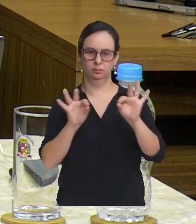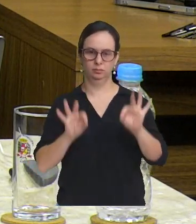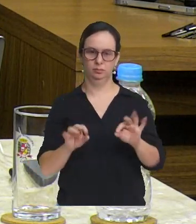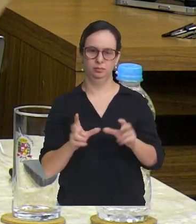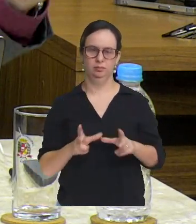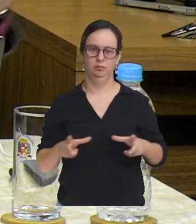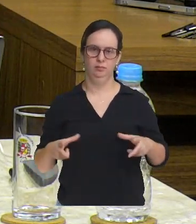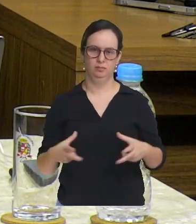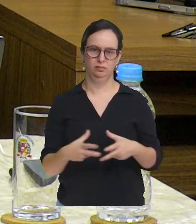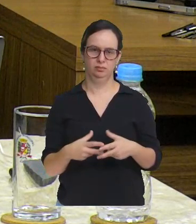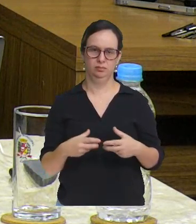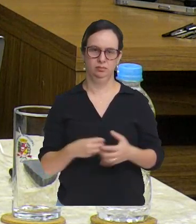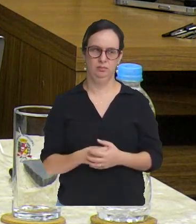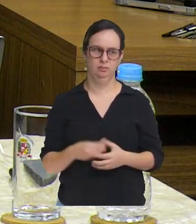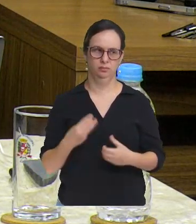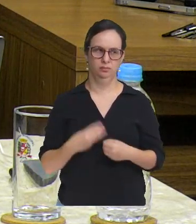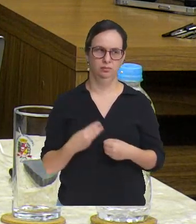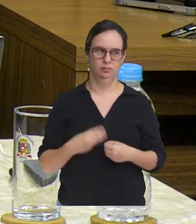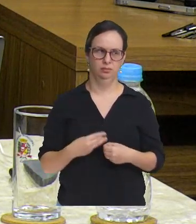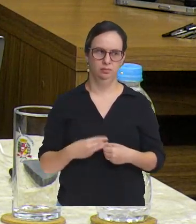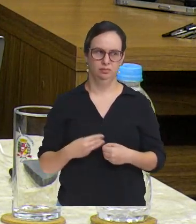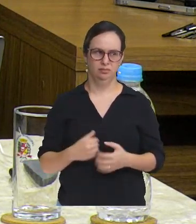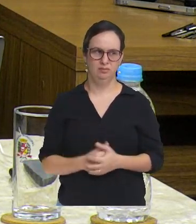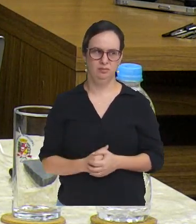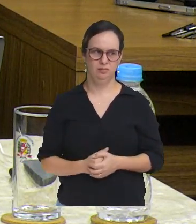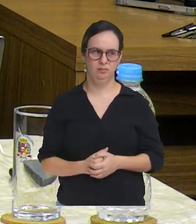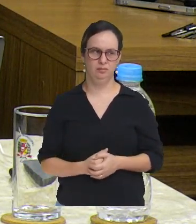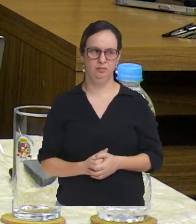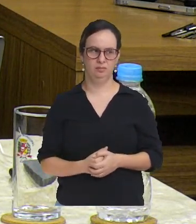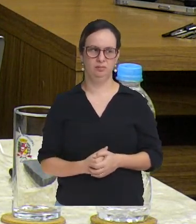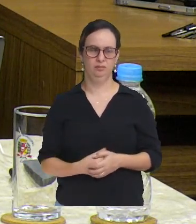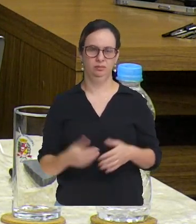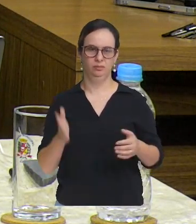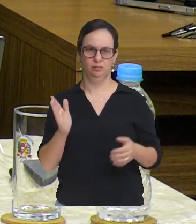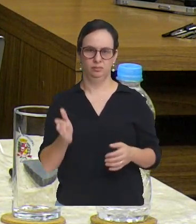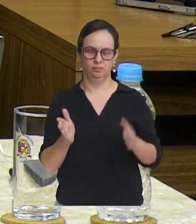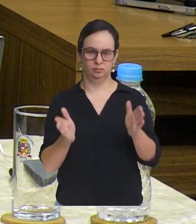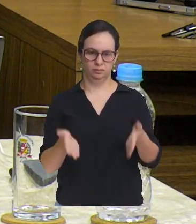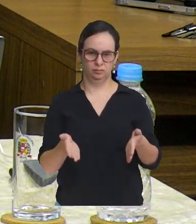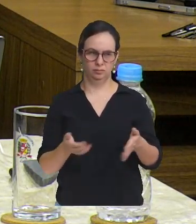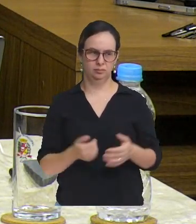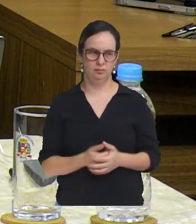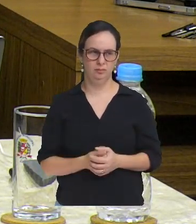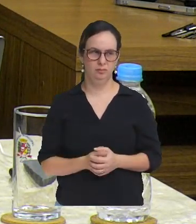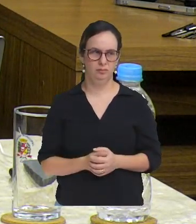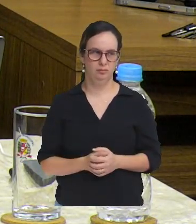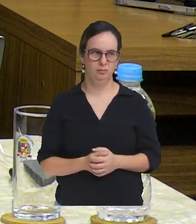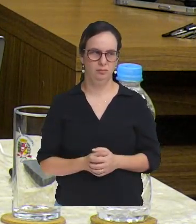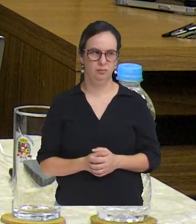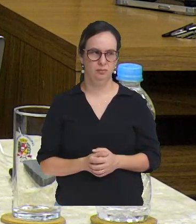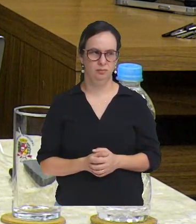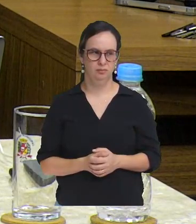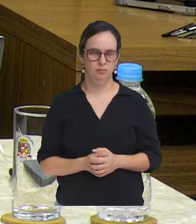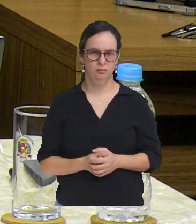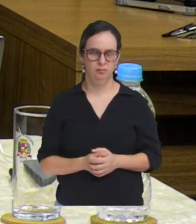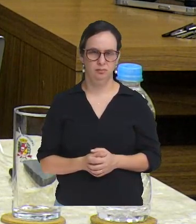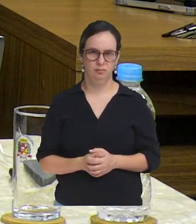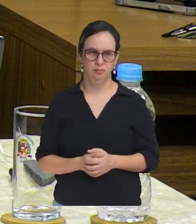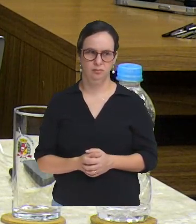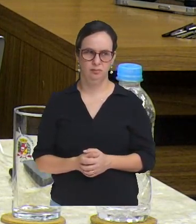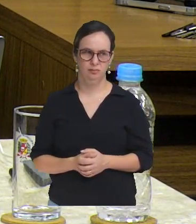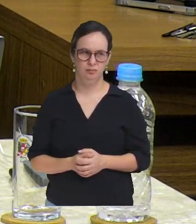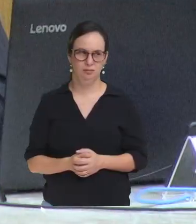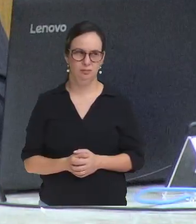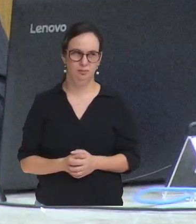E Vossa Excelência, então, está colocando aí... Pela ordem, vereador, só para... Eu o induzi